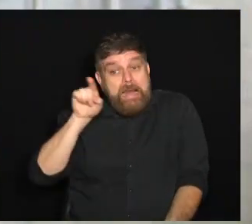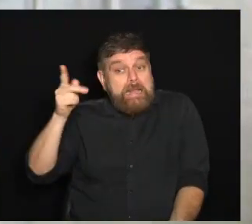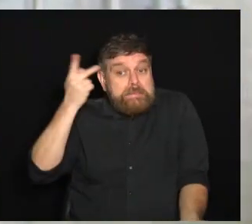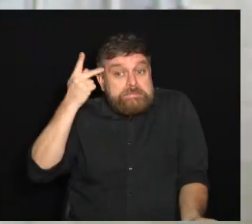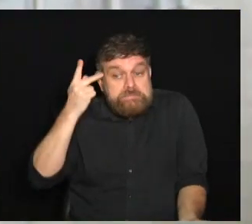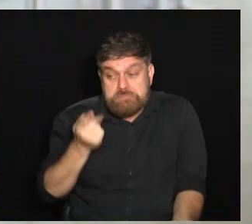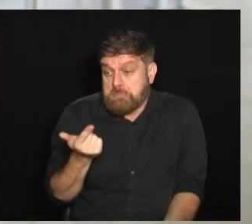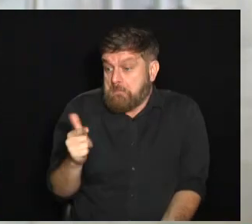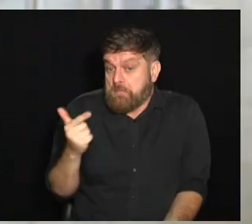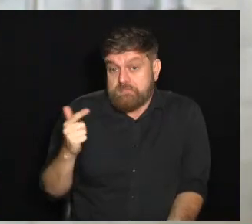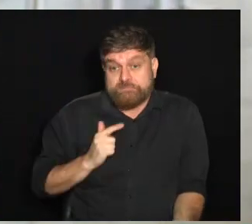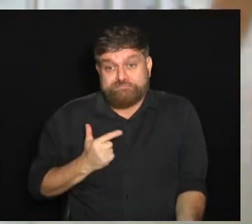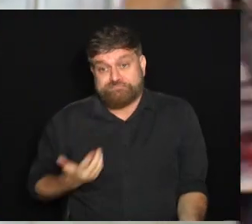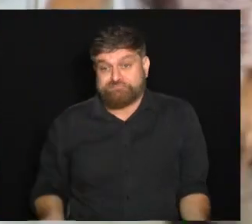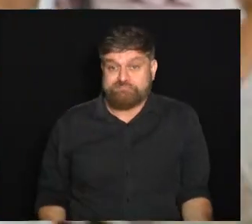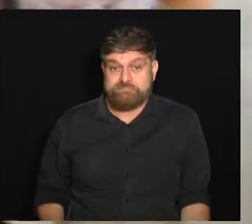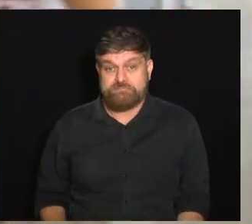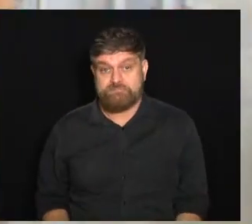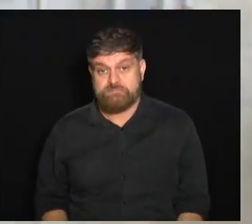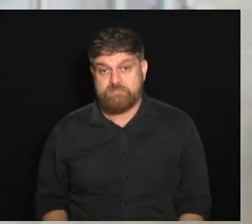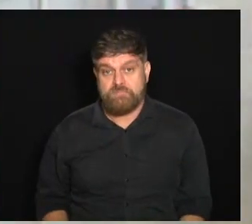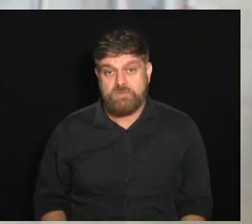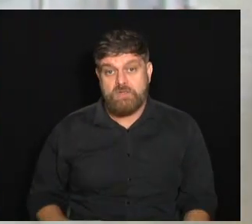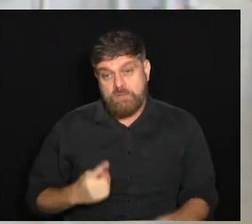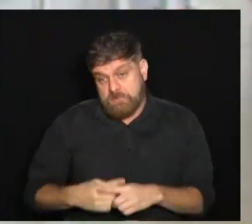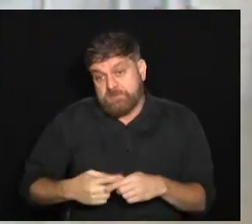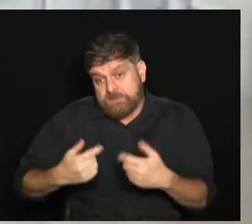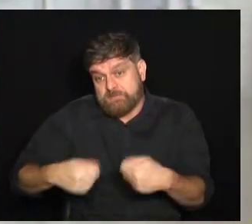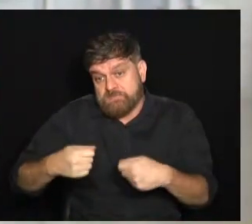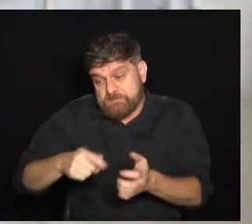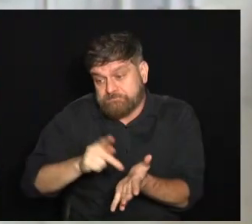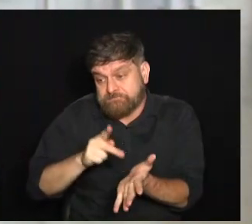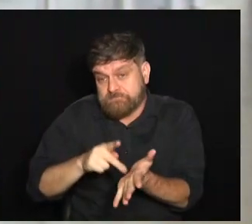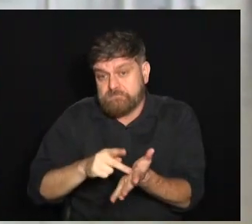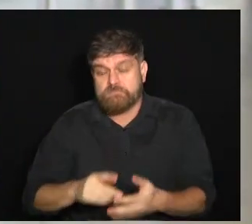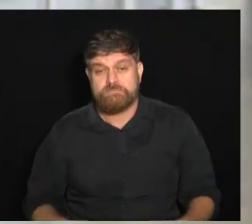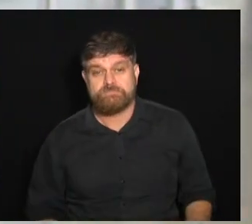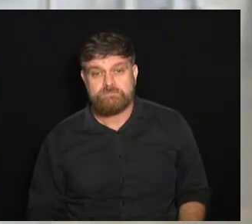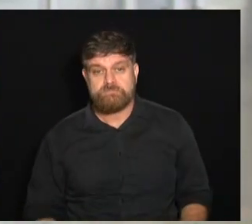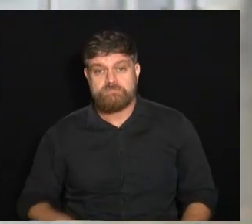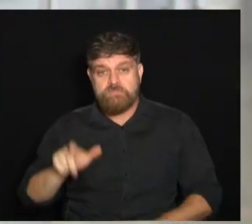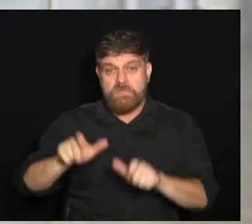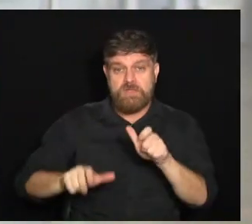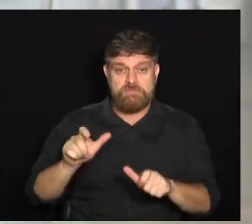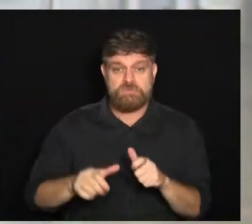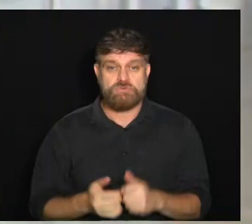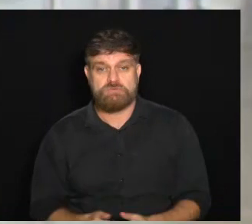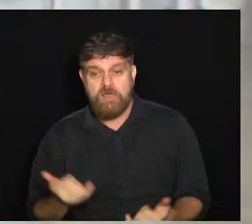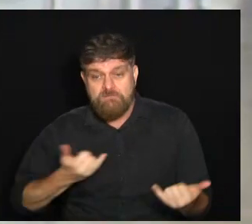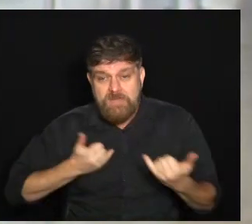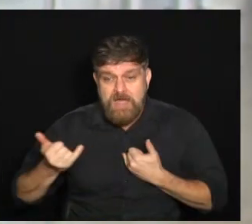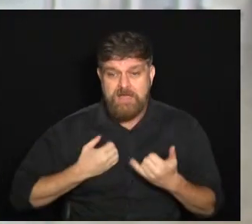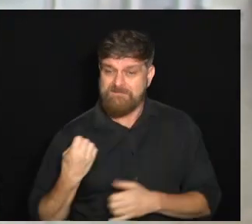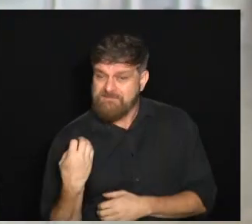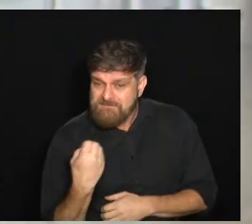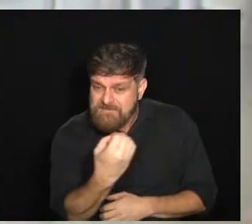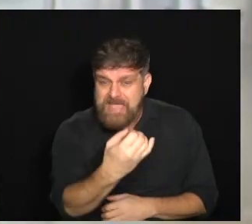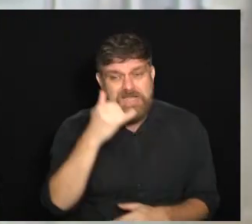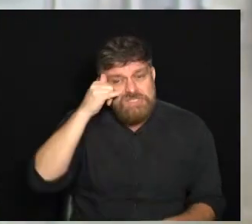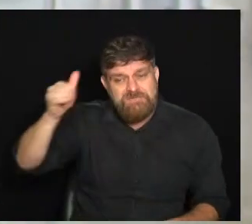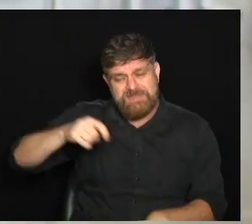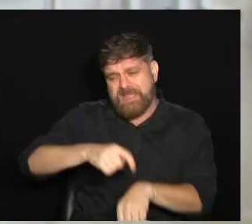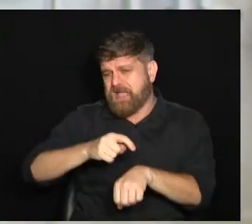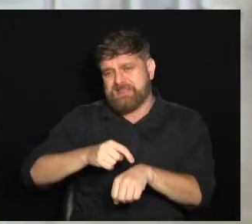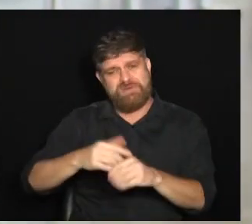Ele está arriscando por causa dessa necessidade. As pessoas dizem para evitar as viagens nesse